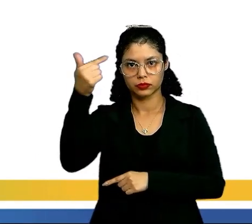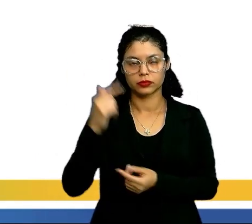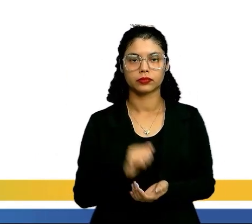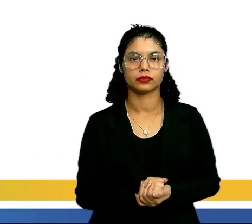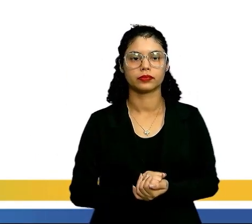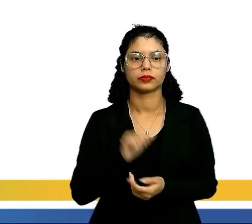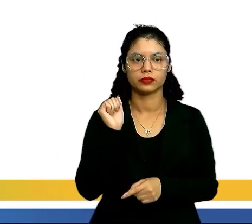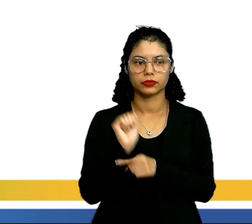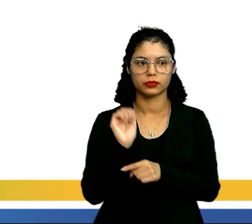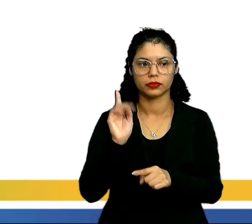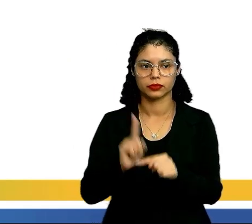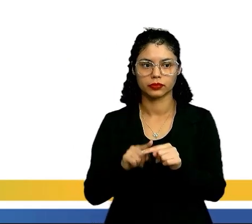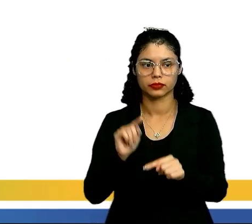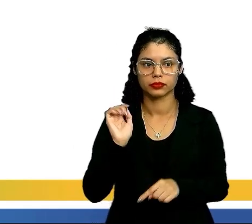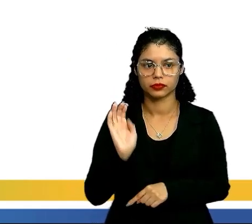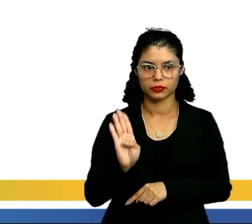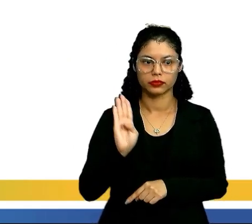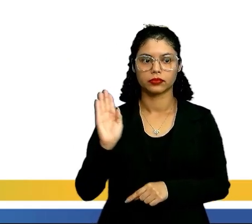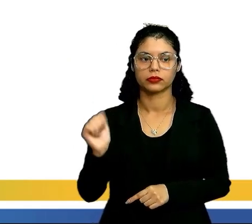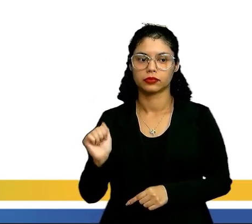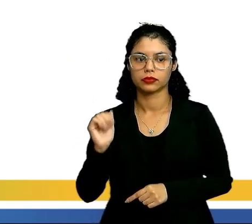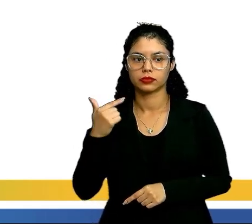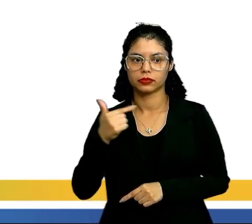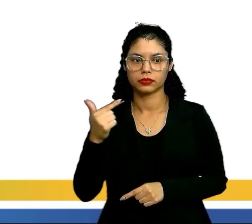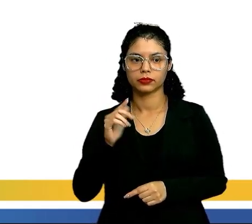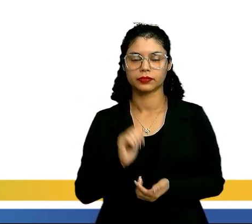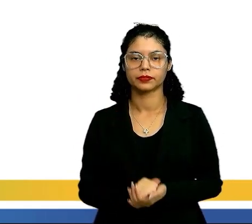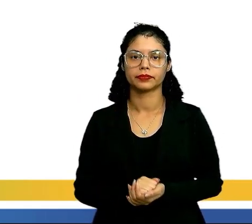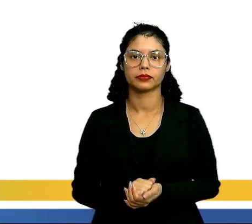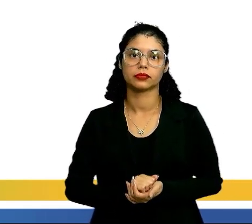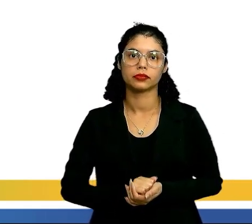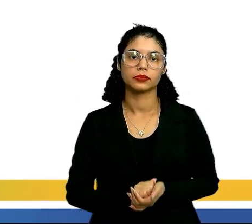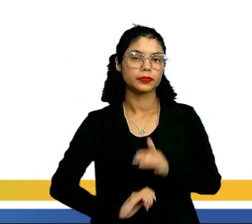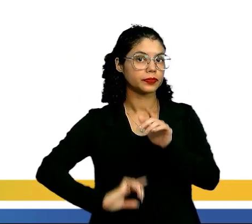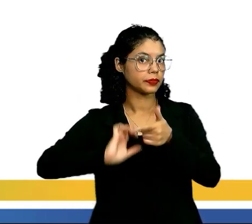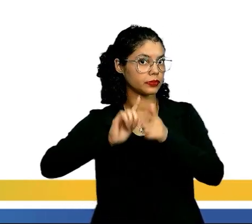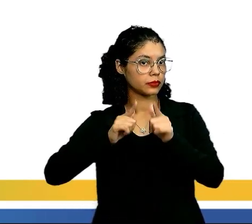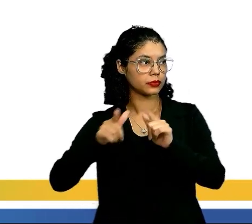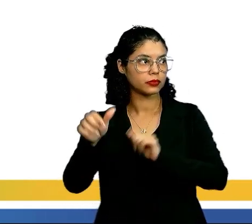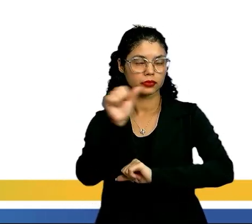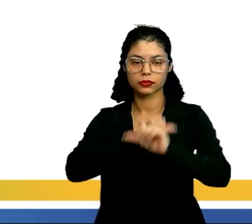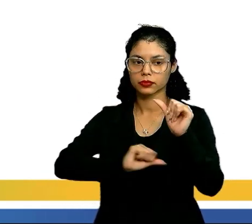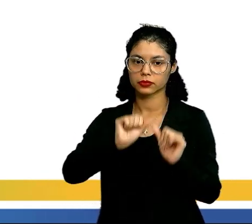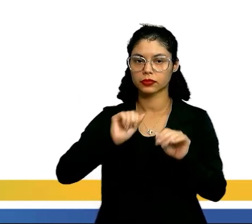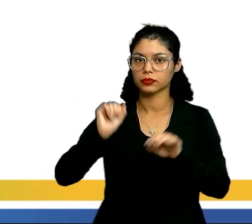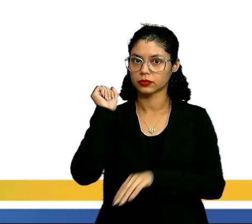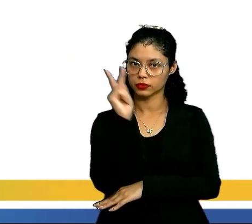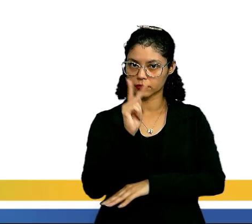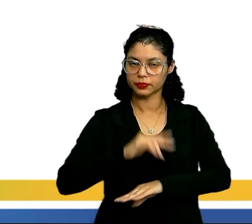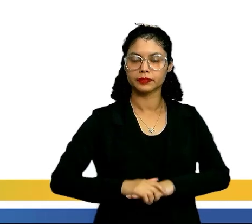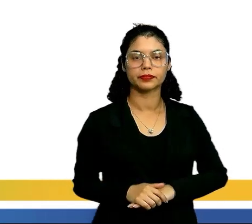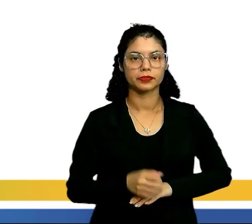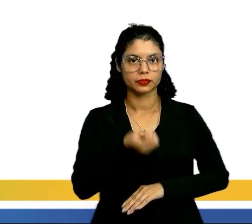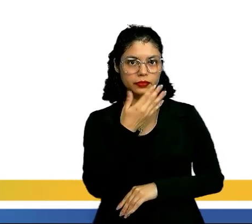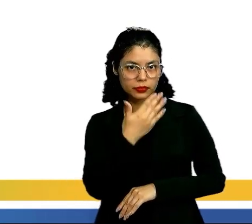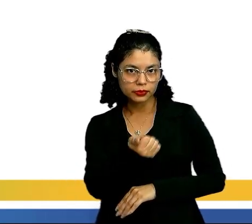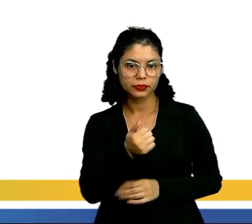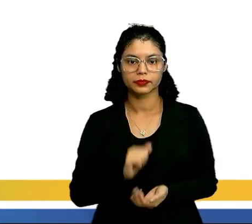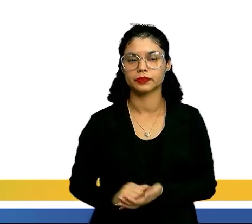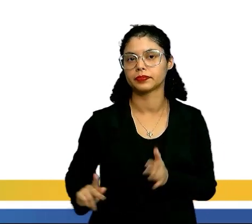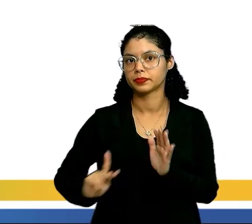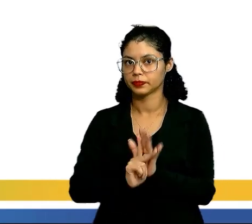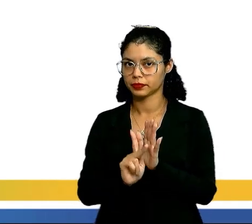igual a ao quadrado mais h ao quadrado. Ou seja, são as letras que estão ali no triângulo, tudo bem? Que